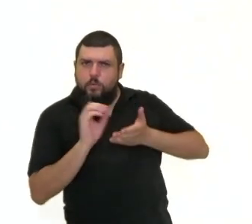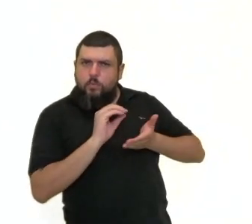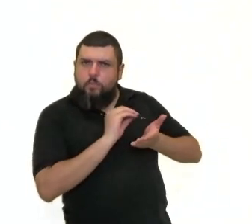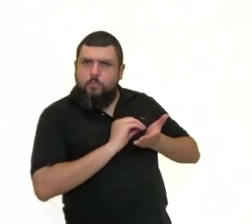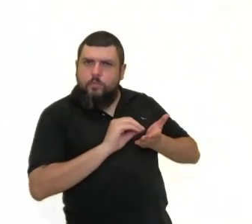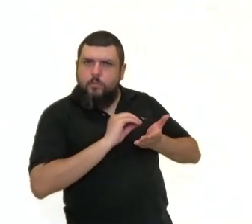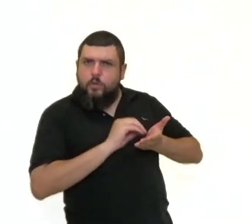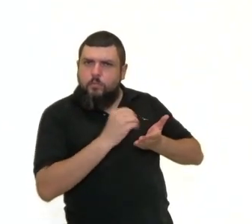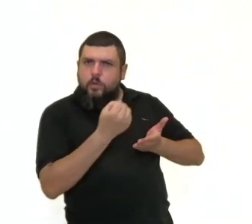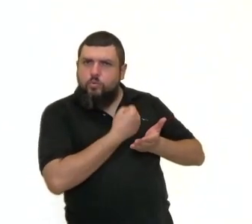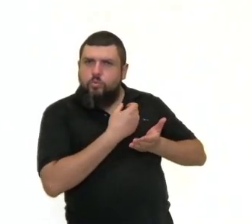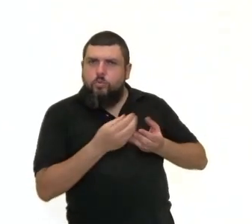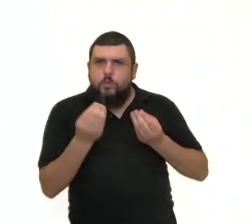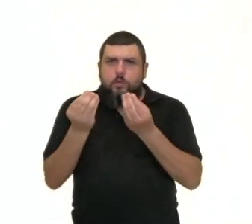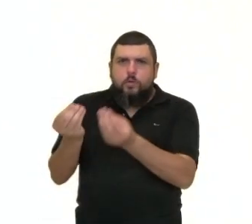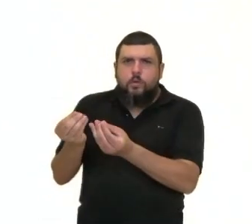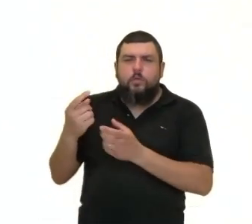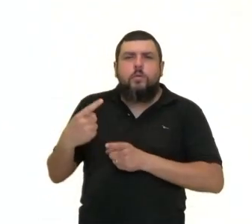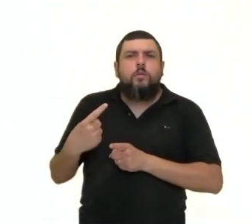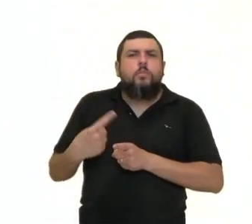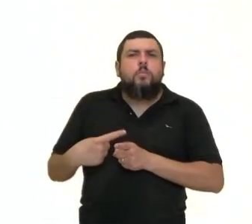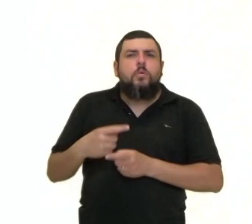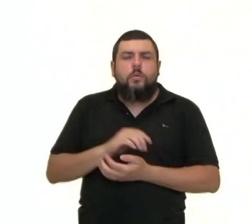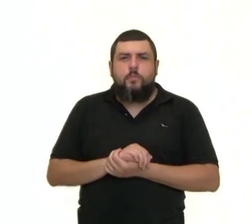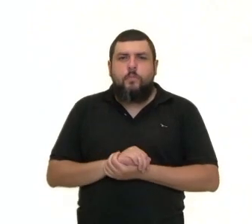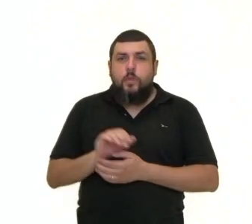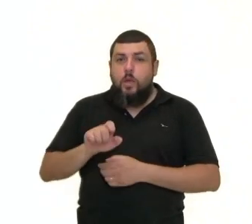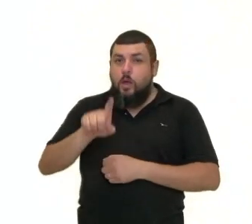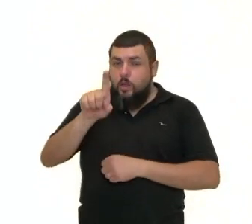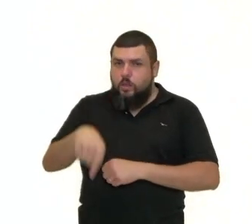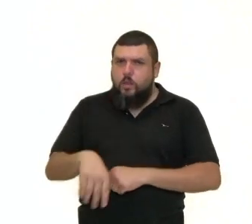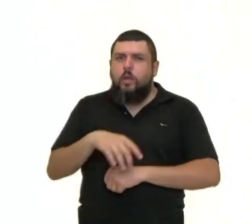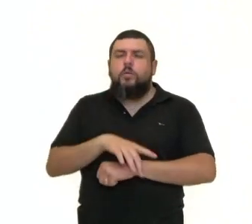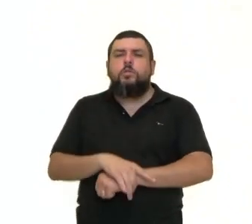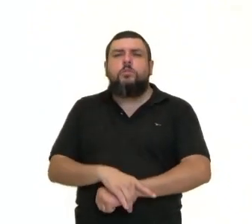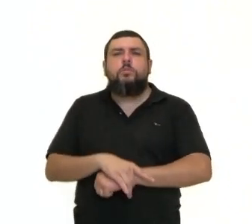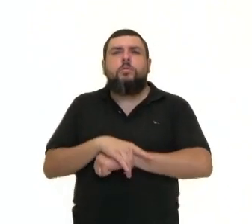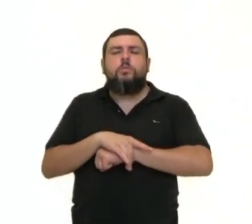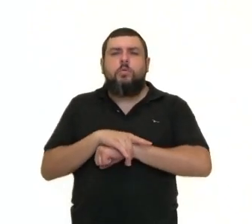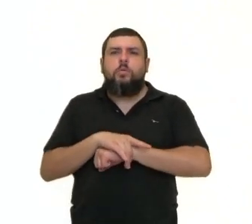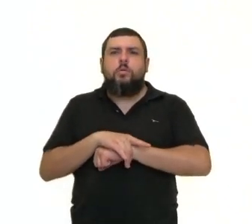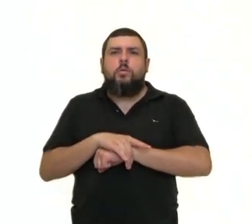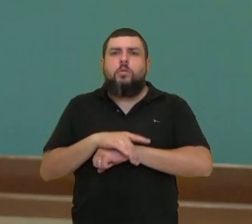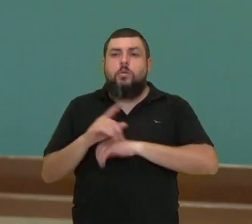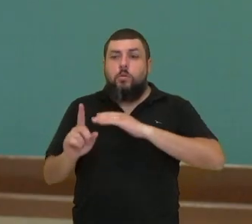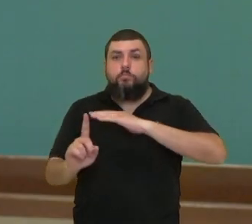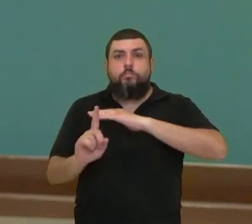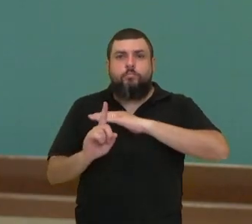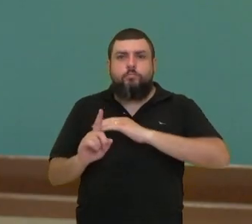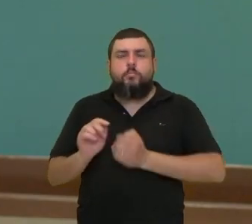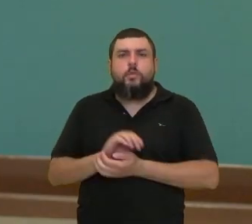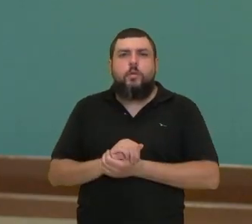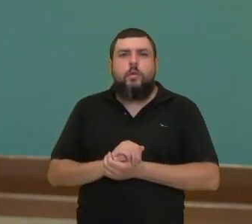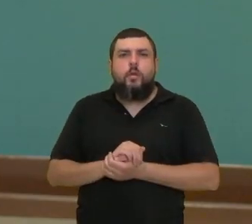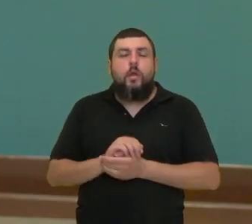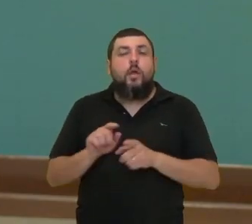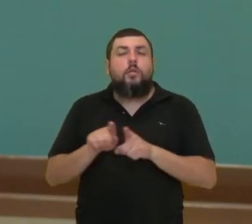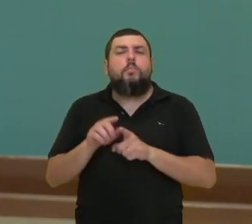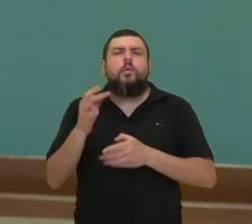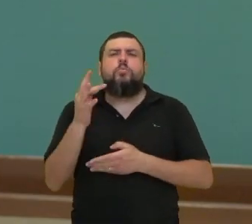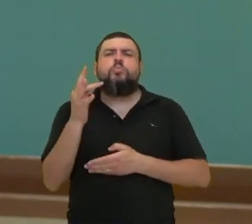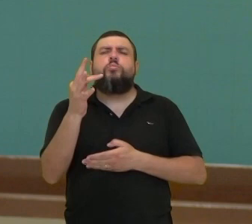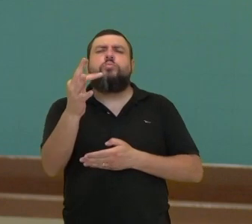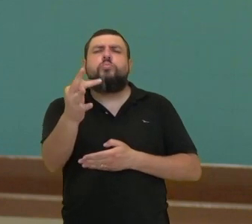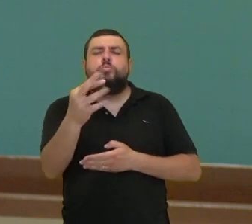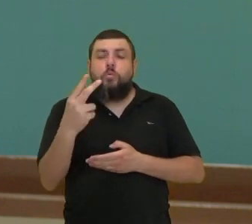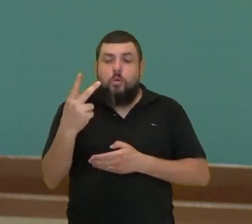consumidor? O número de protocolo é a garantia de atendimento às solicitações, serve também para realizar futuras